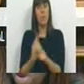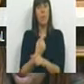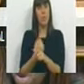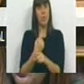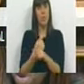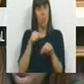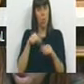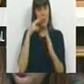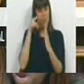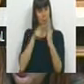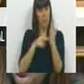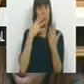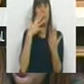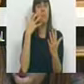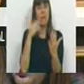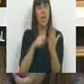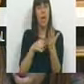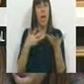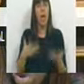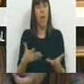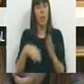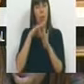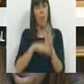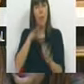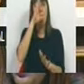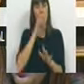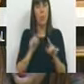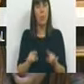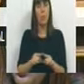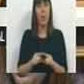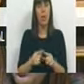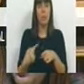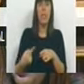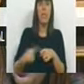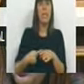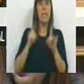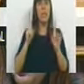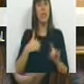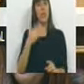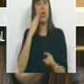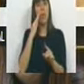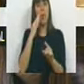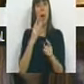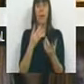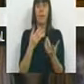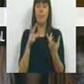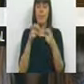que encontramos hoje explícitas no atual programa do Governo, que são interessantes e que eu acho que